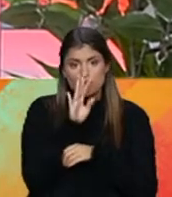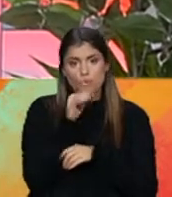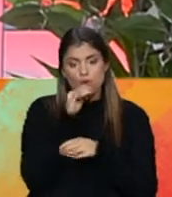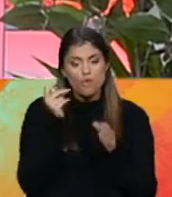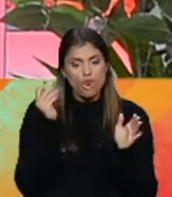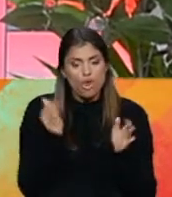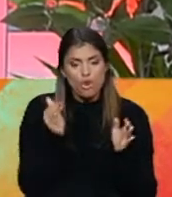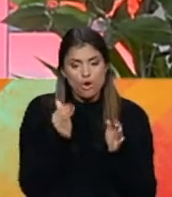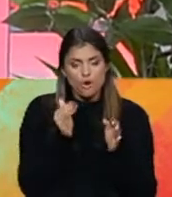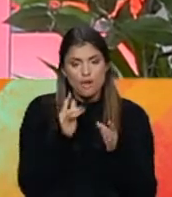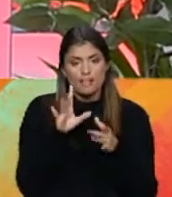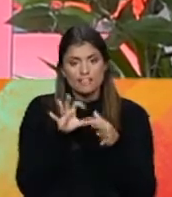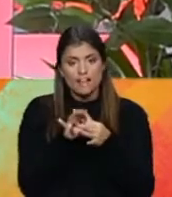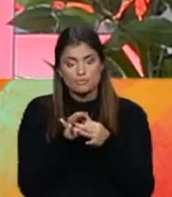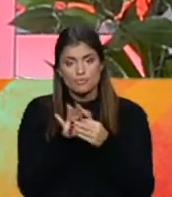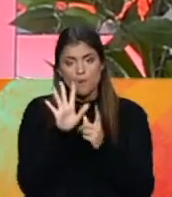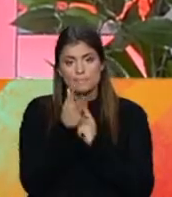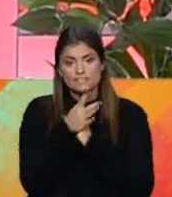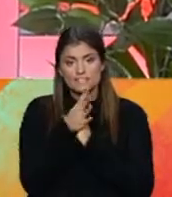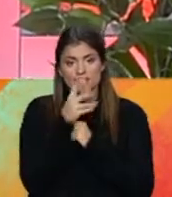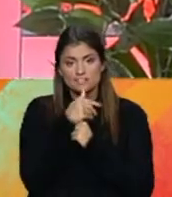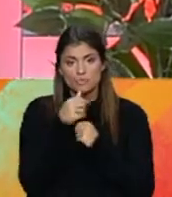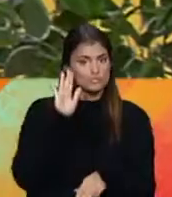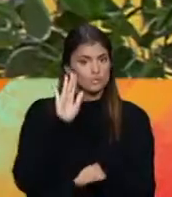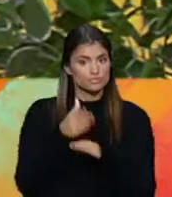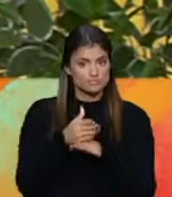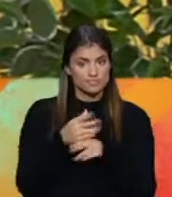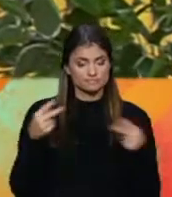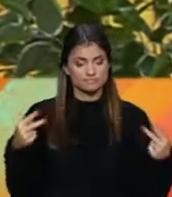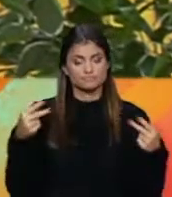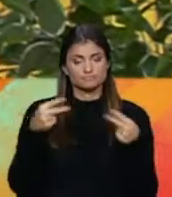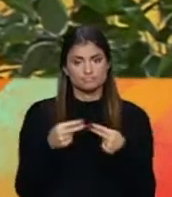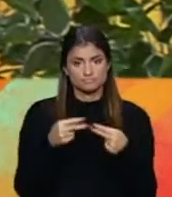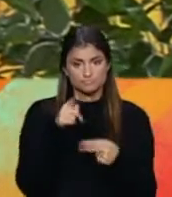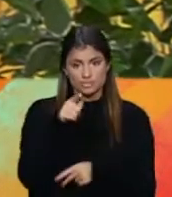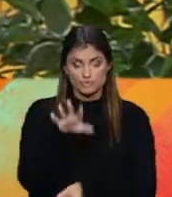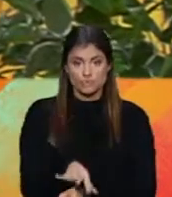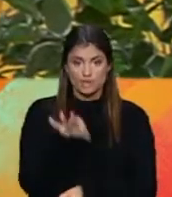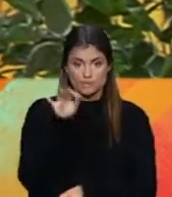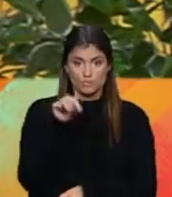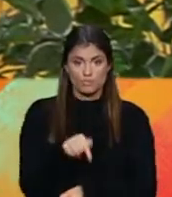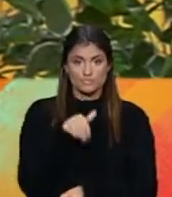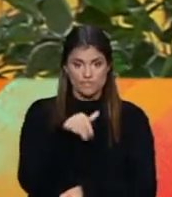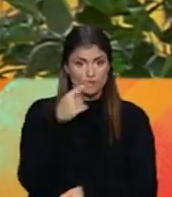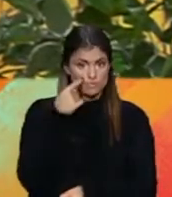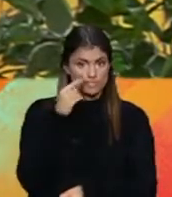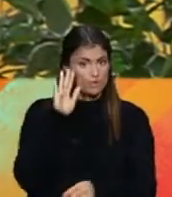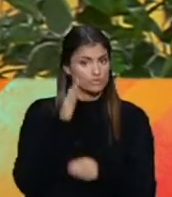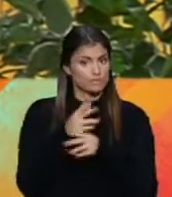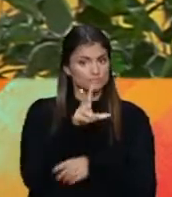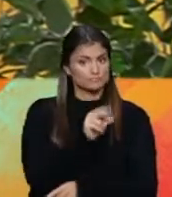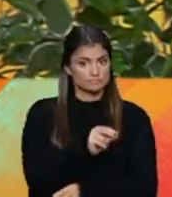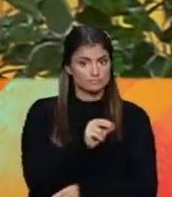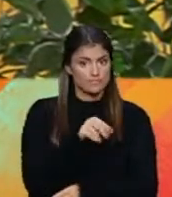de quentes o casaco faz vai ficar bem além de Afinal ficava ter escolher hoje vamos conhecer então a última